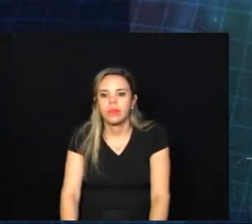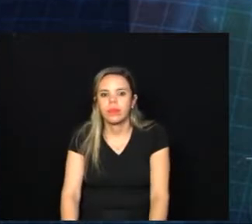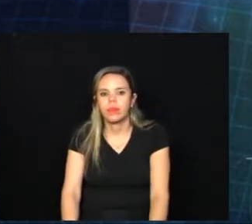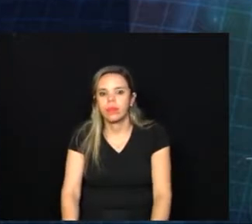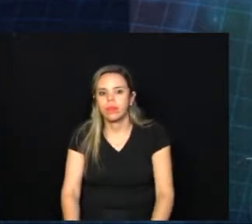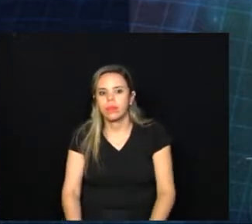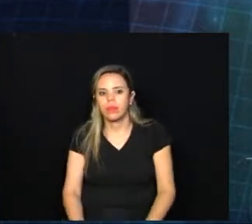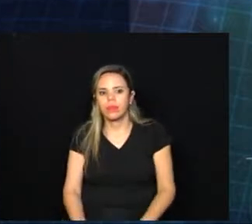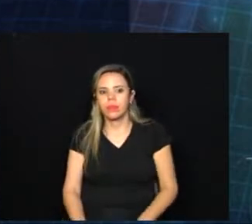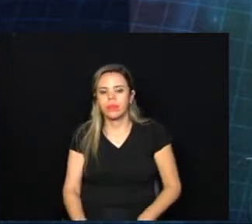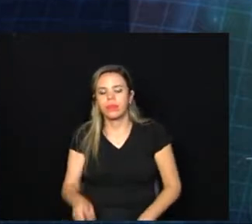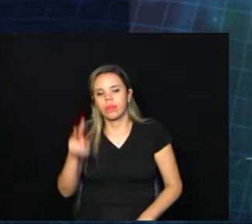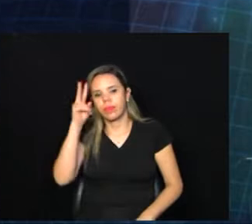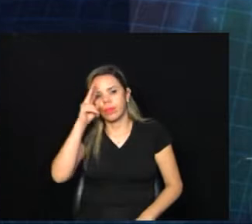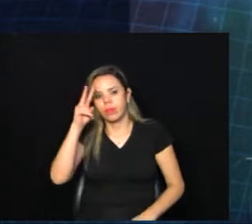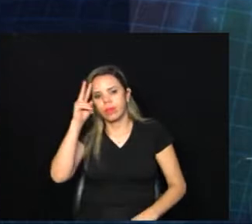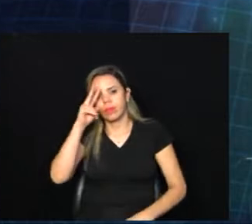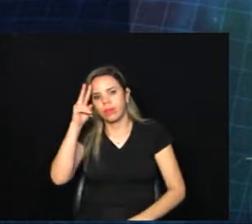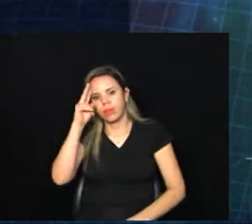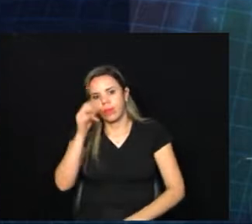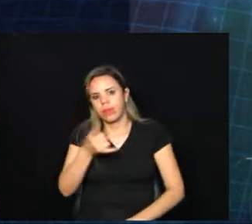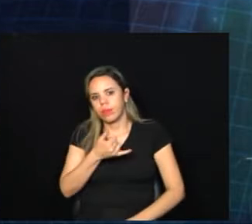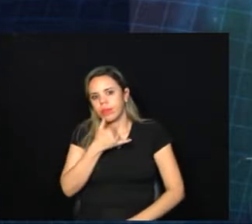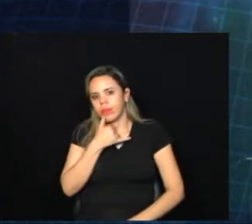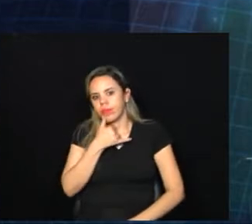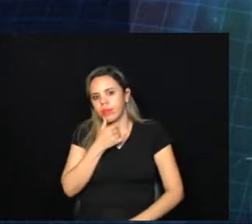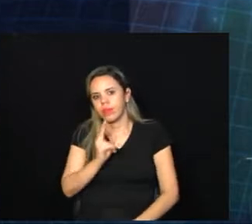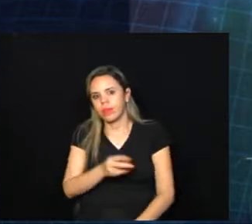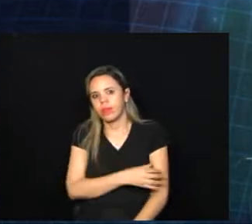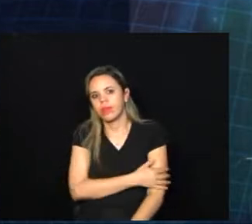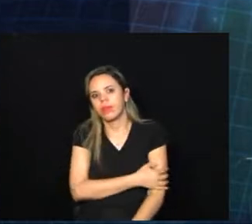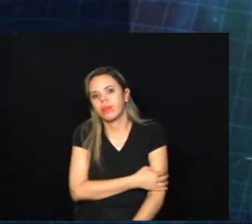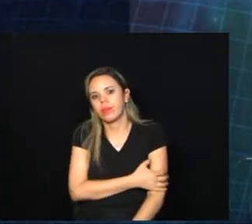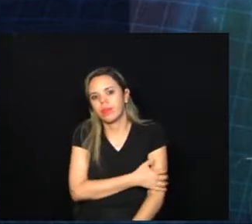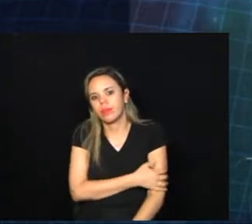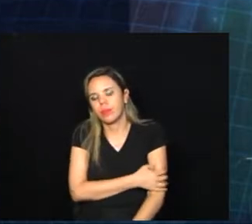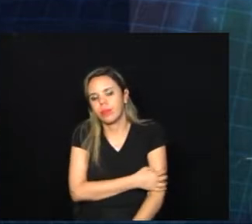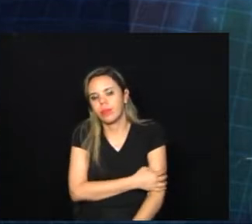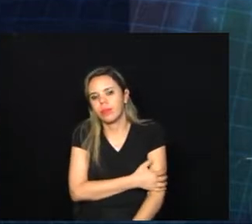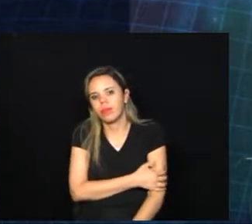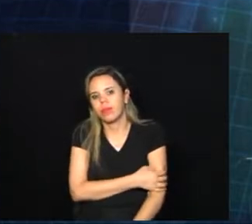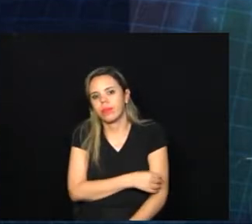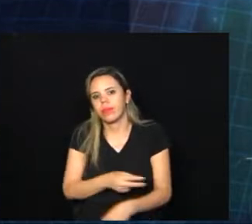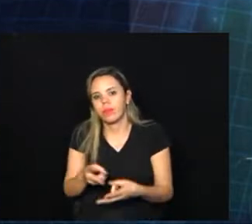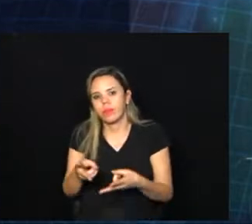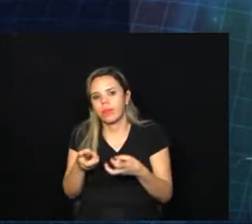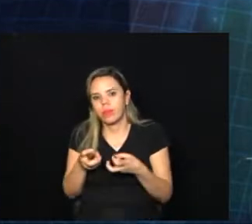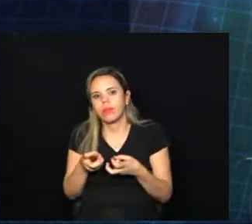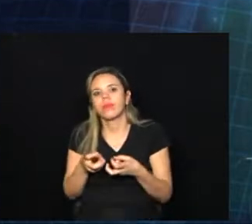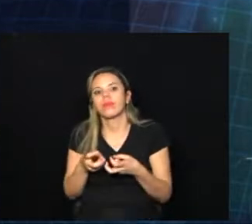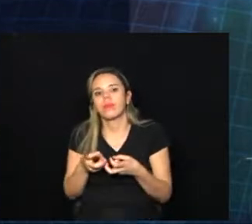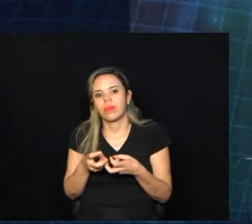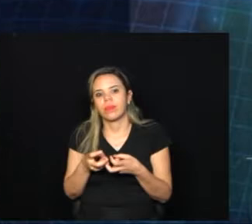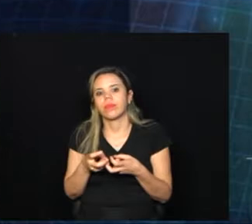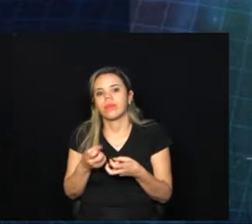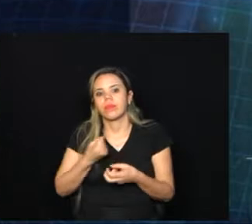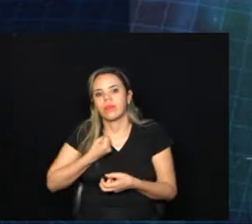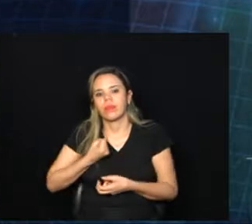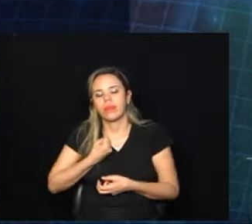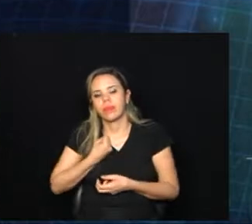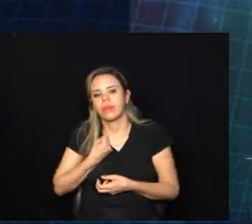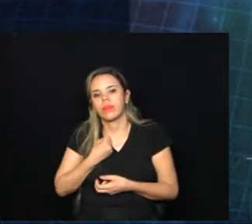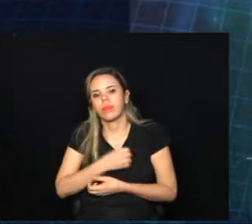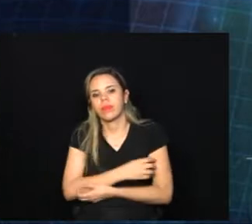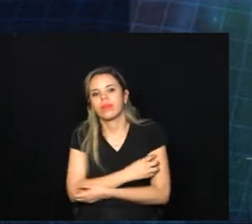138.436. A gente lembra, Gabriel, que infelizmente continuamos com aquelas observações que o número